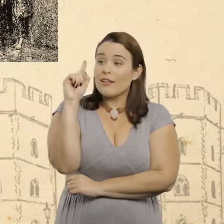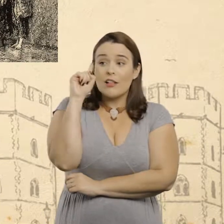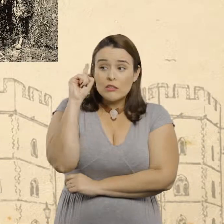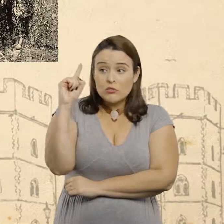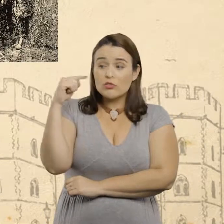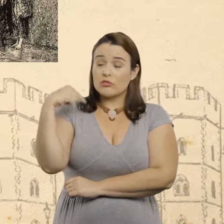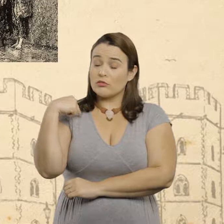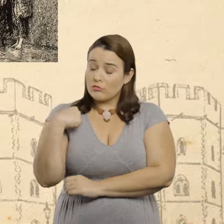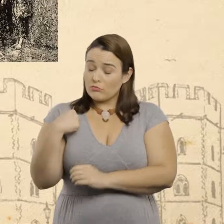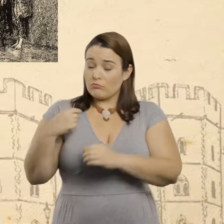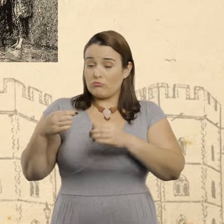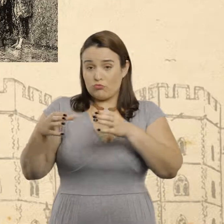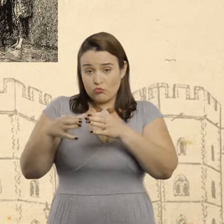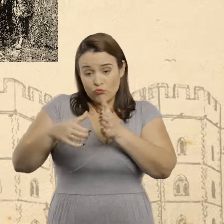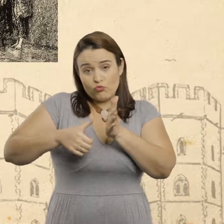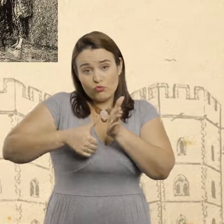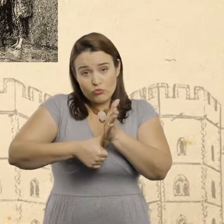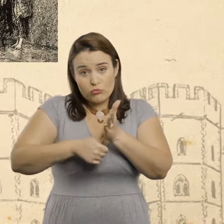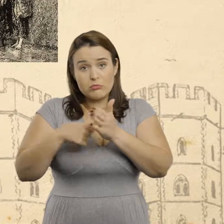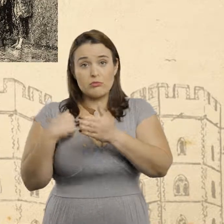e chegaria no clube às